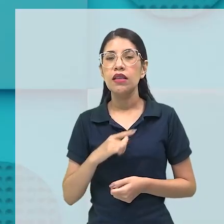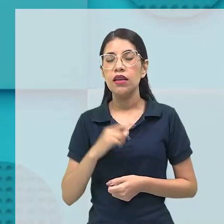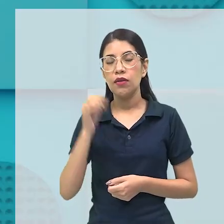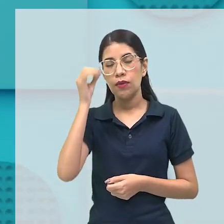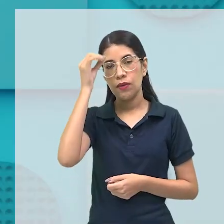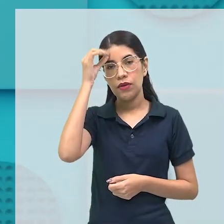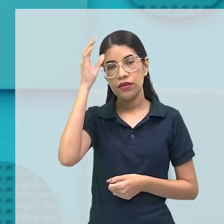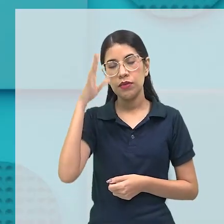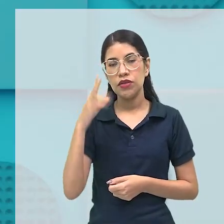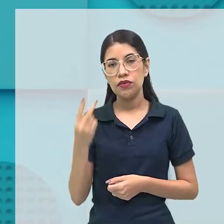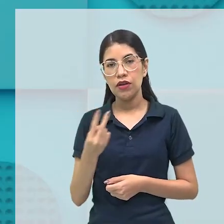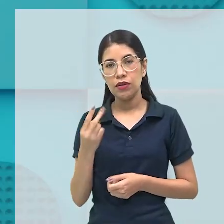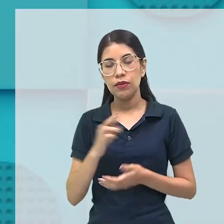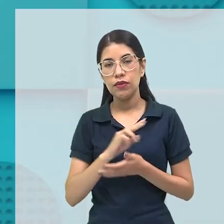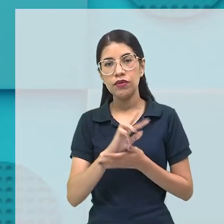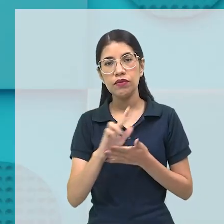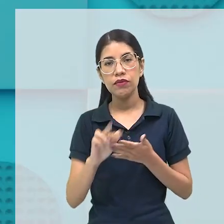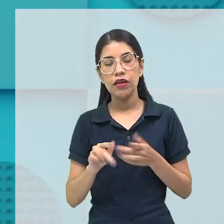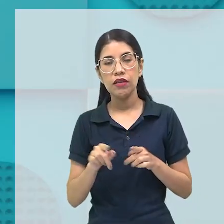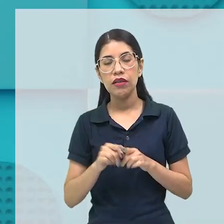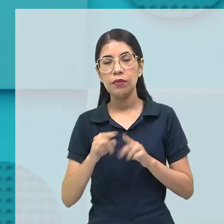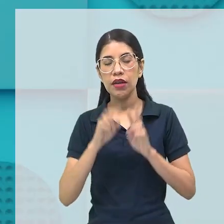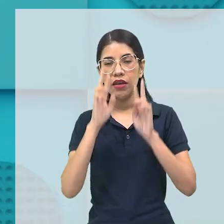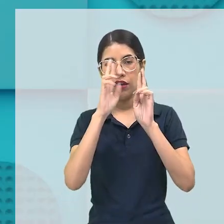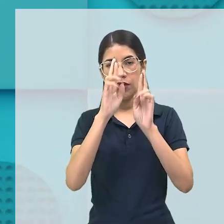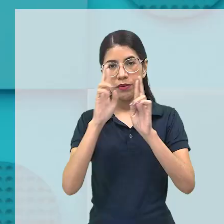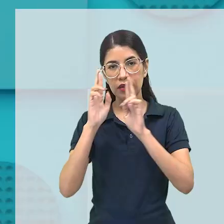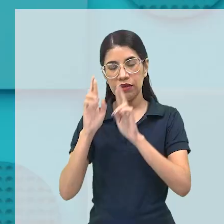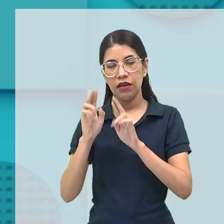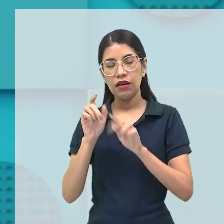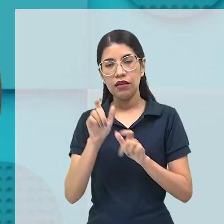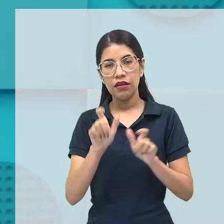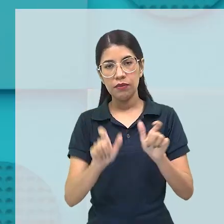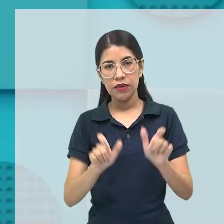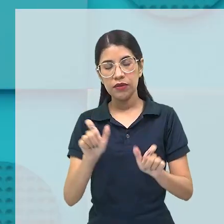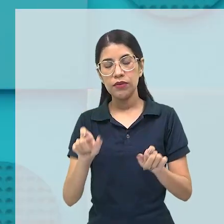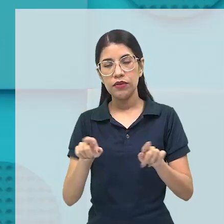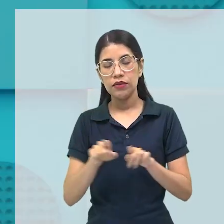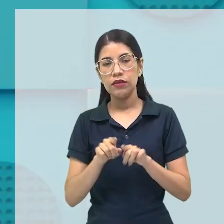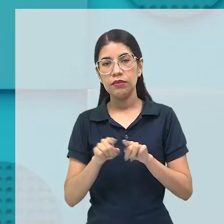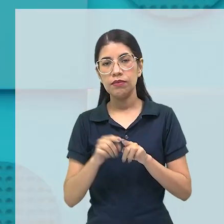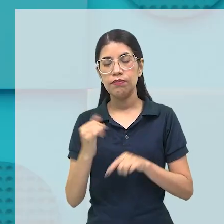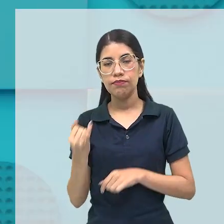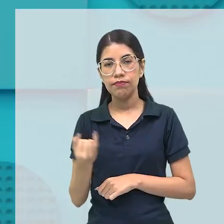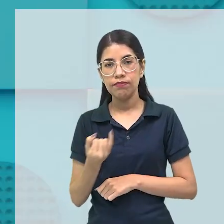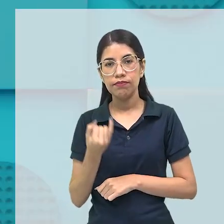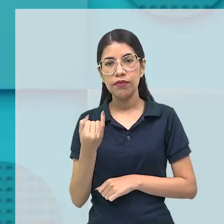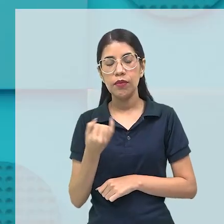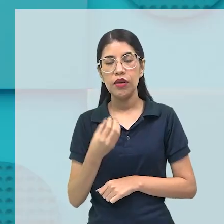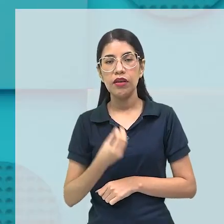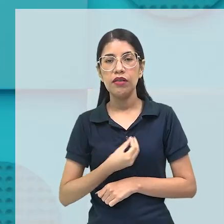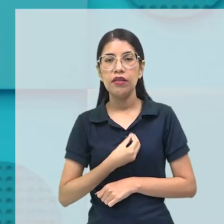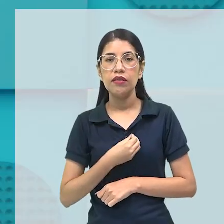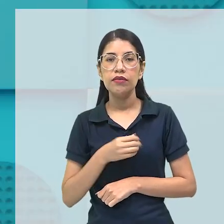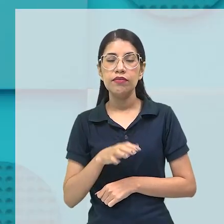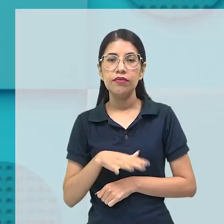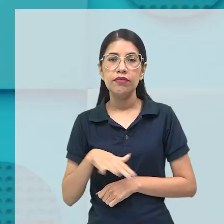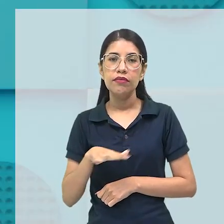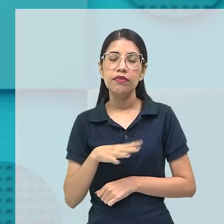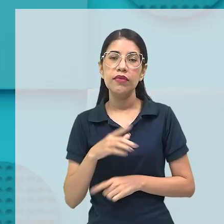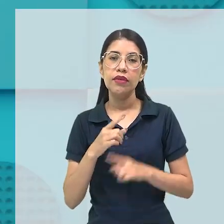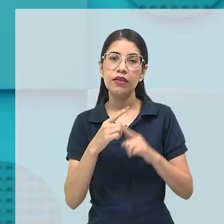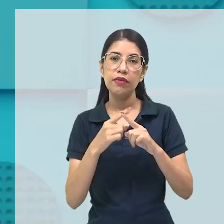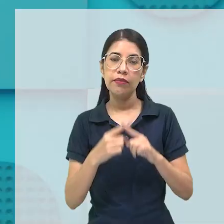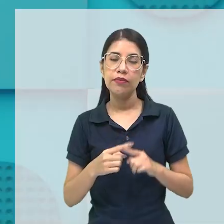de valores. A questão também de respeitar o oponente é muito importante. A gente vive num mundo muito